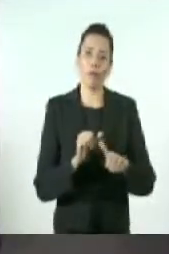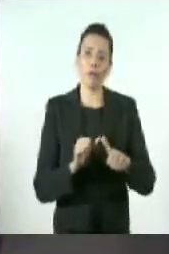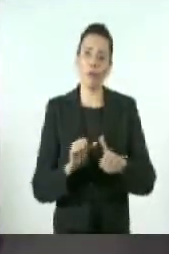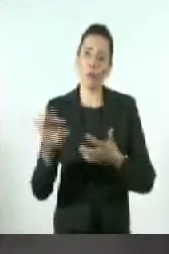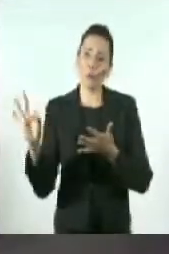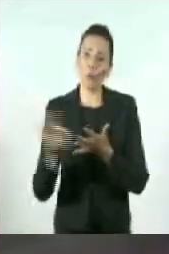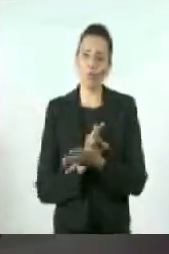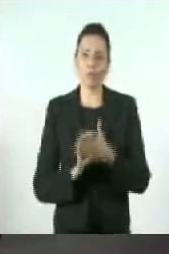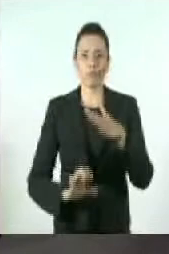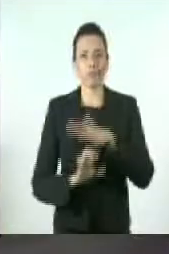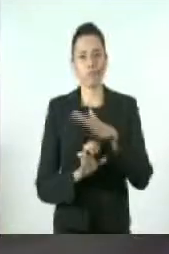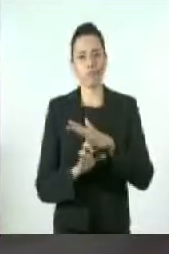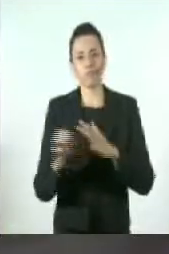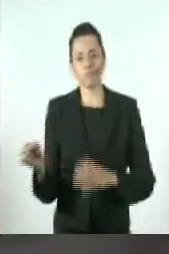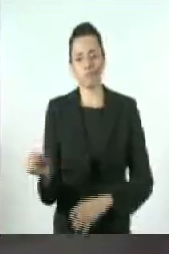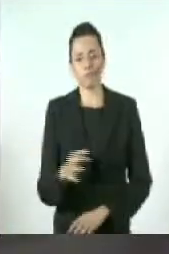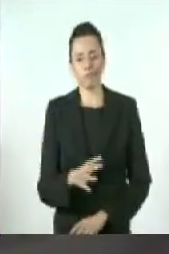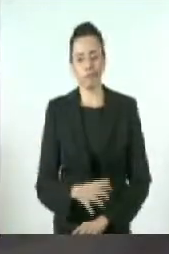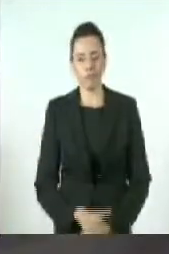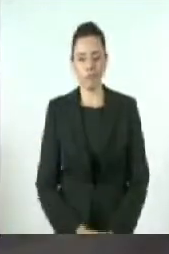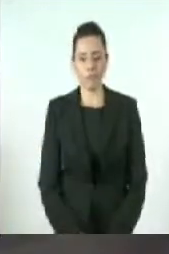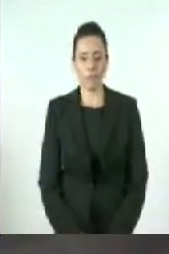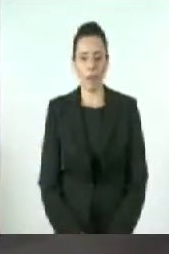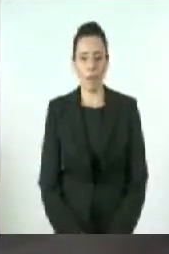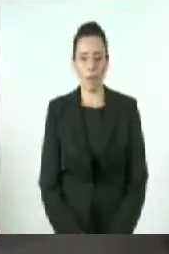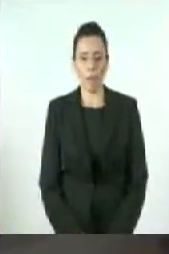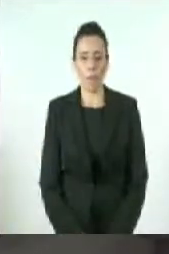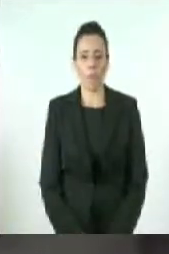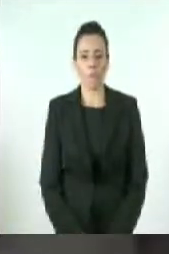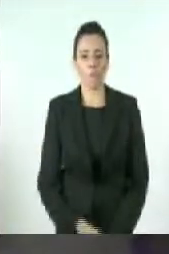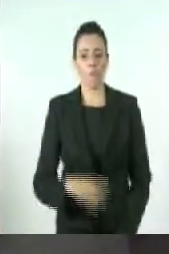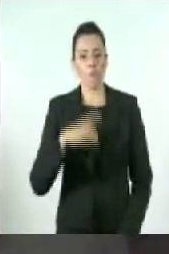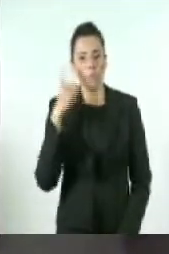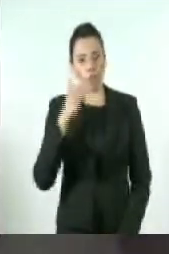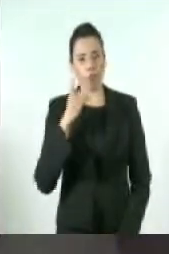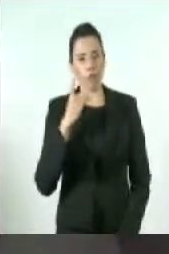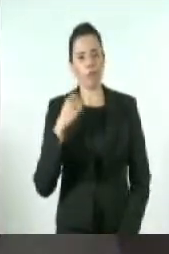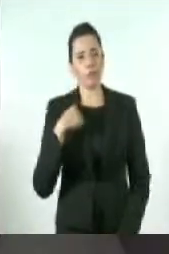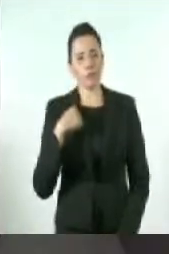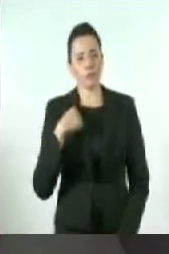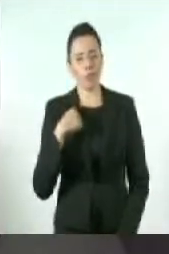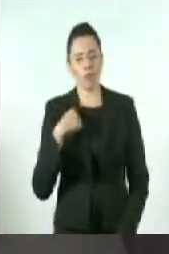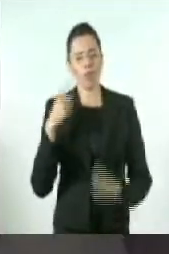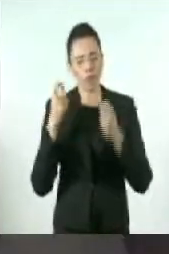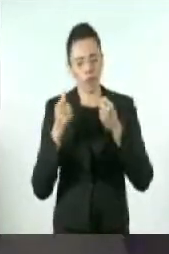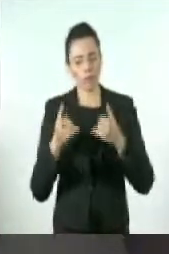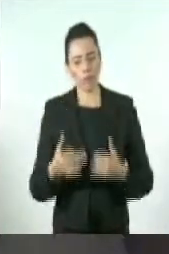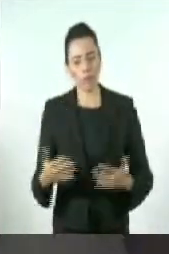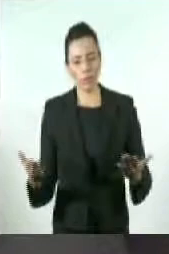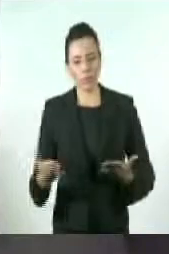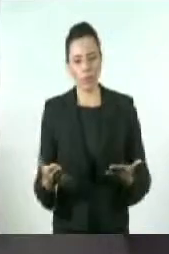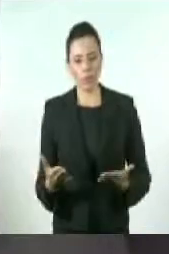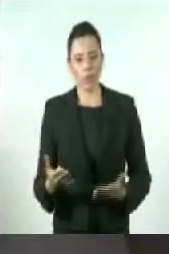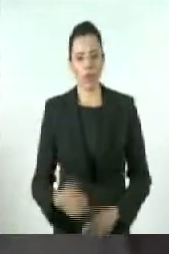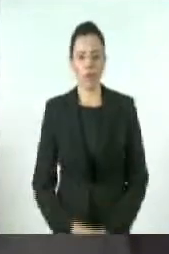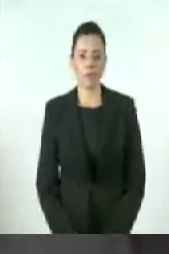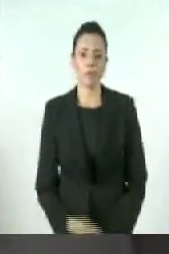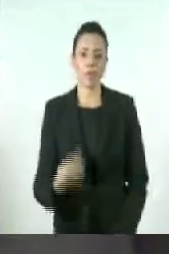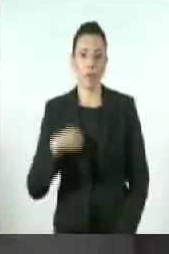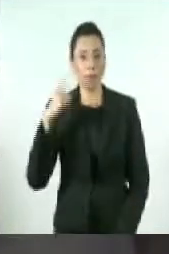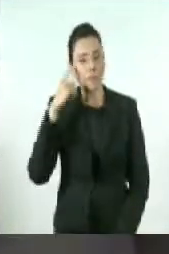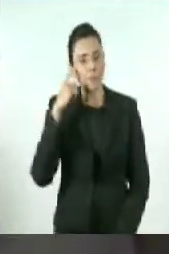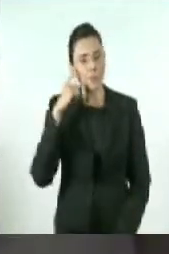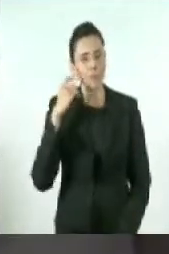falando da economicidade. Eu trago esse ponto, deputado Adriano, e digo por quê. Porque acho que quando a gente sobe à tribuna para tratar de